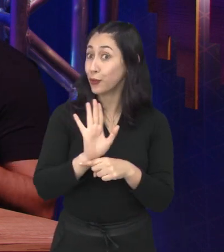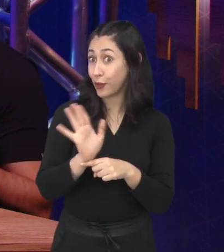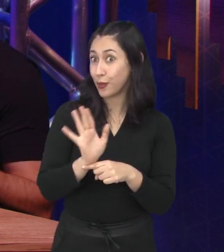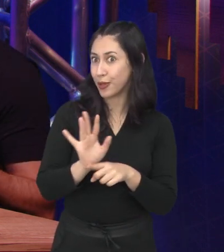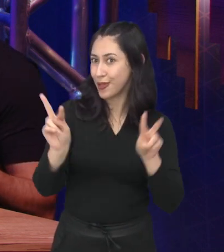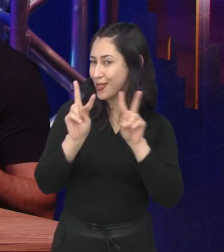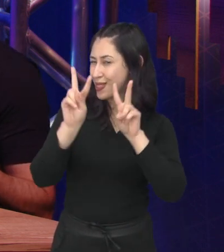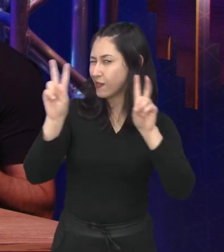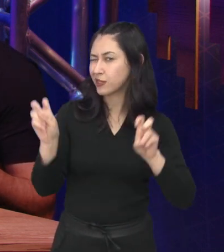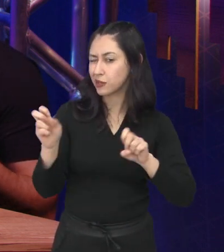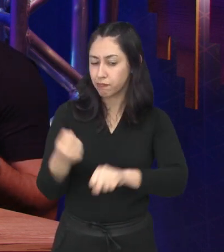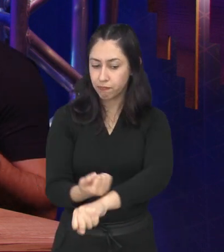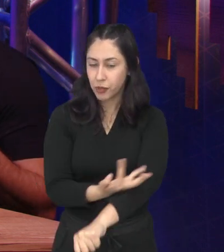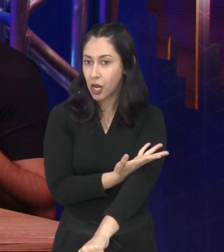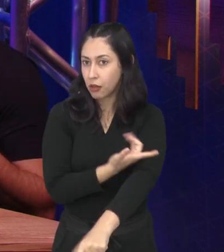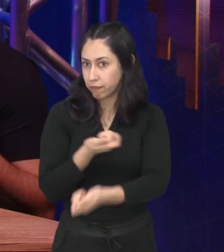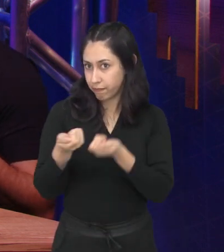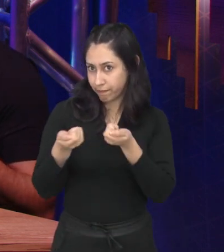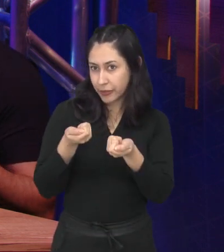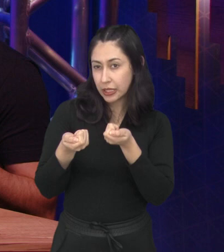de um filme, quando falo de inteligência